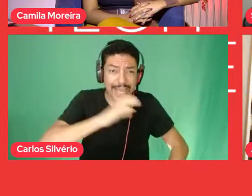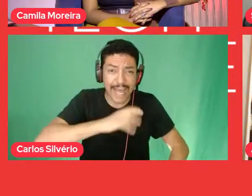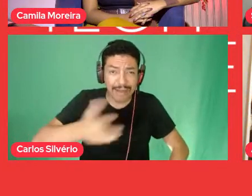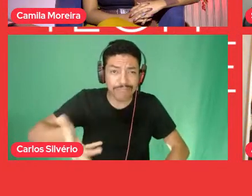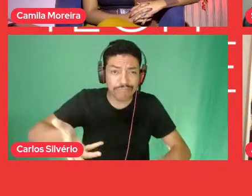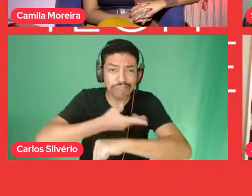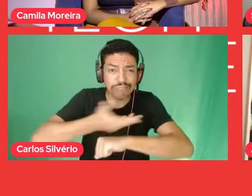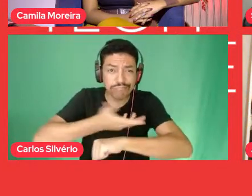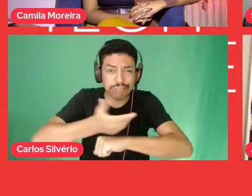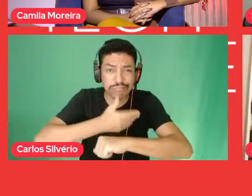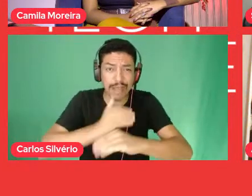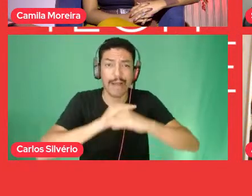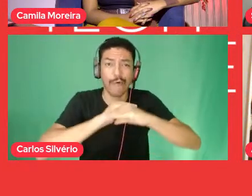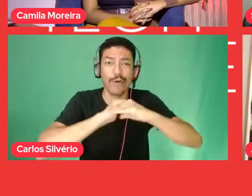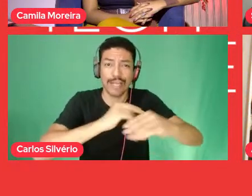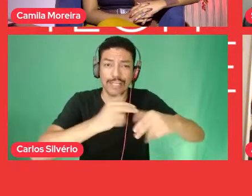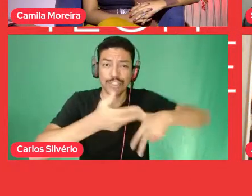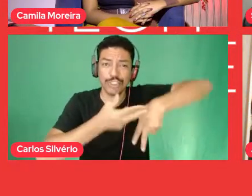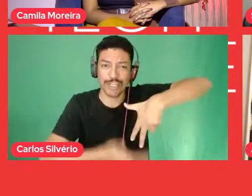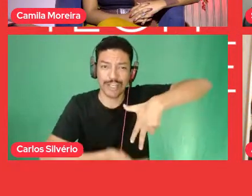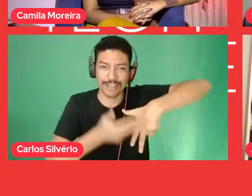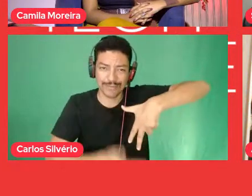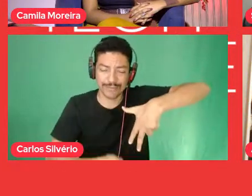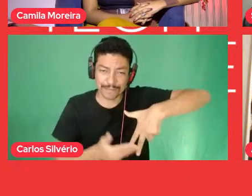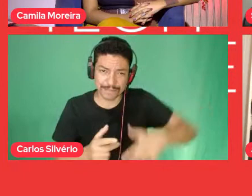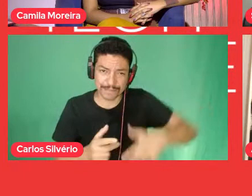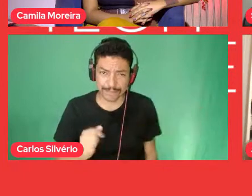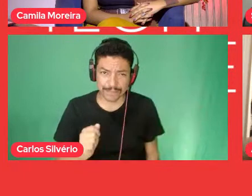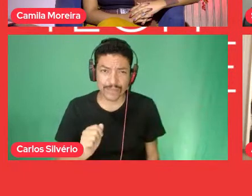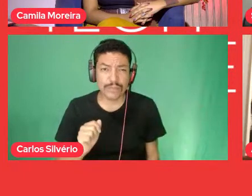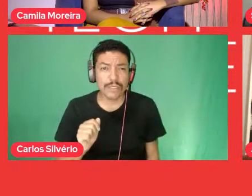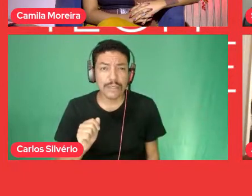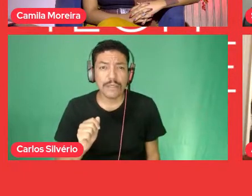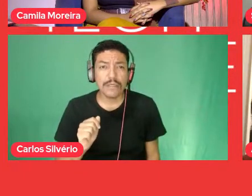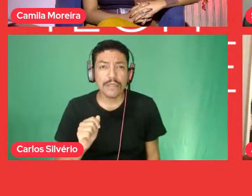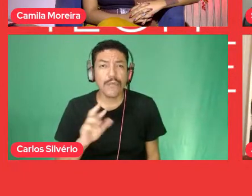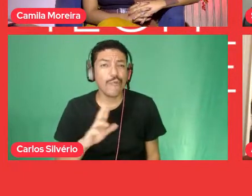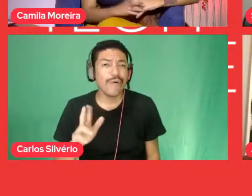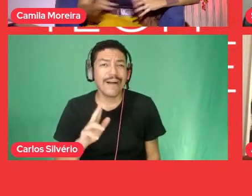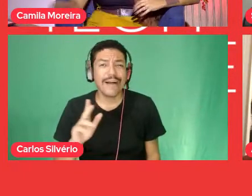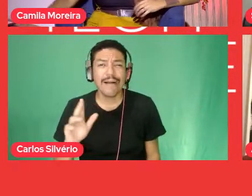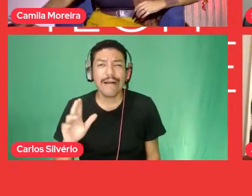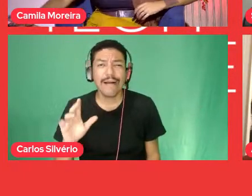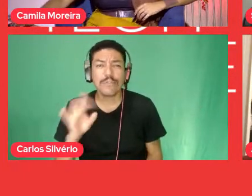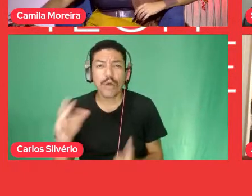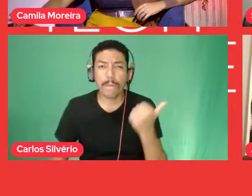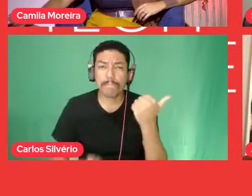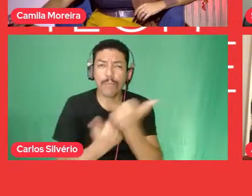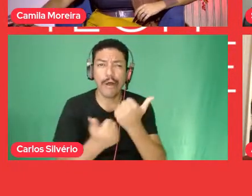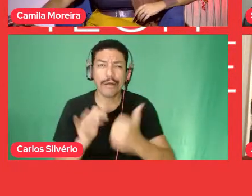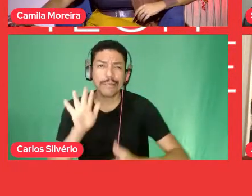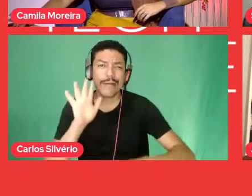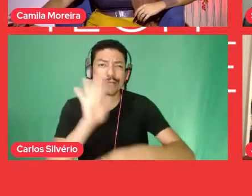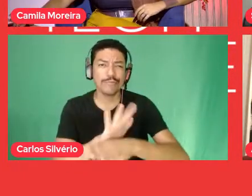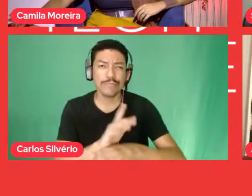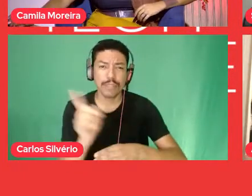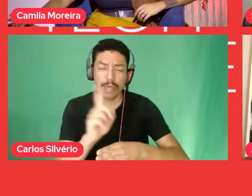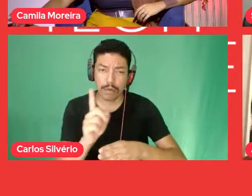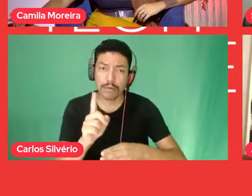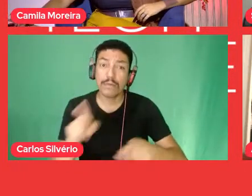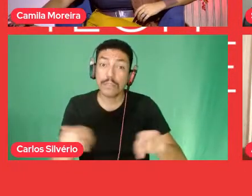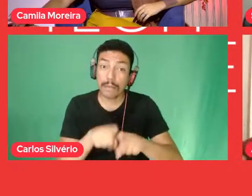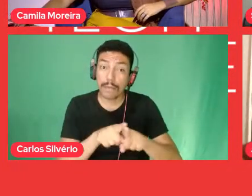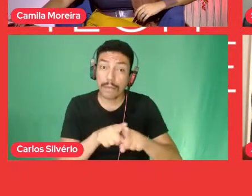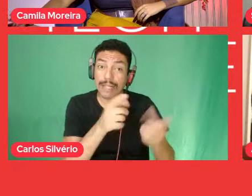de equidade de gênero, né? Então, mais do que, de fato, alguém ali de apoio, de ajuda, eu acho que ele precisa ser